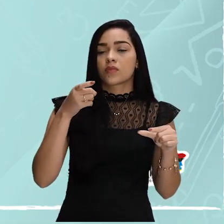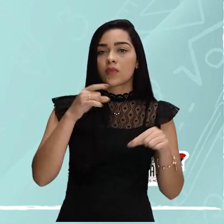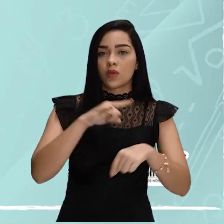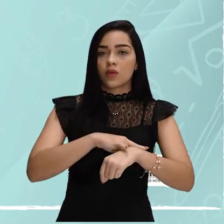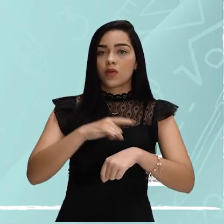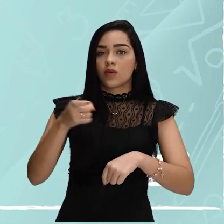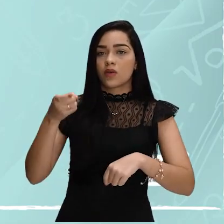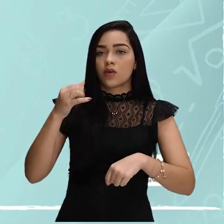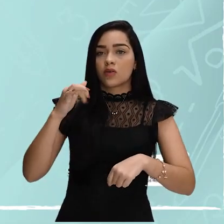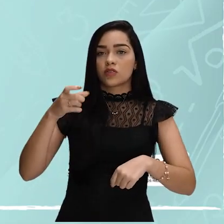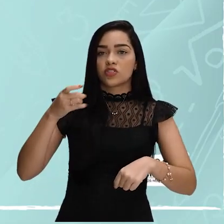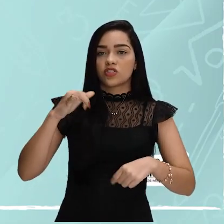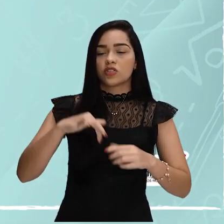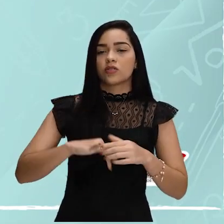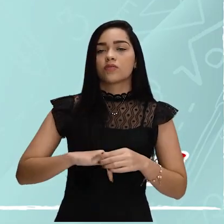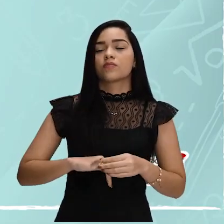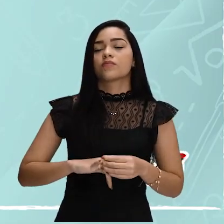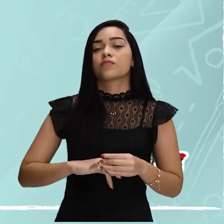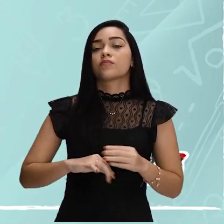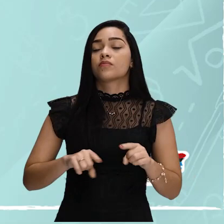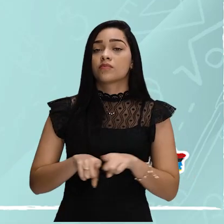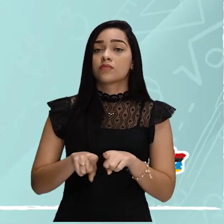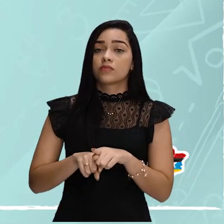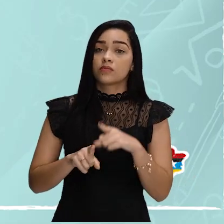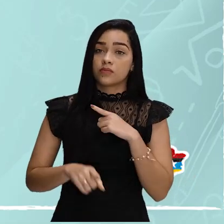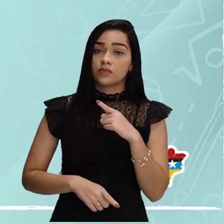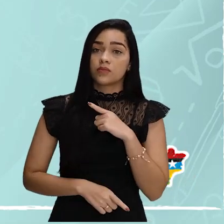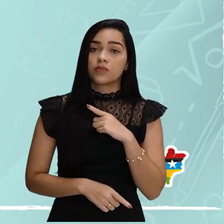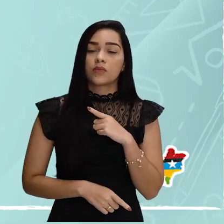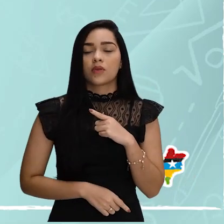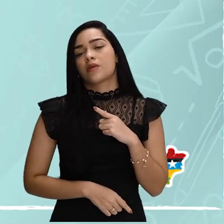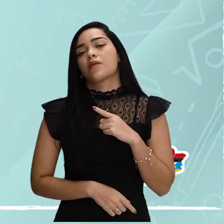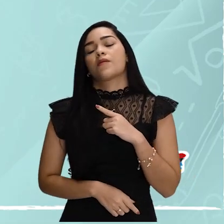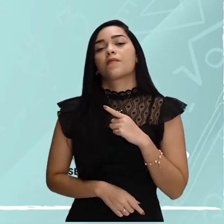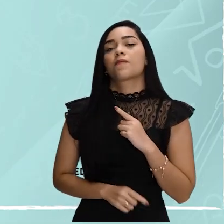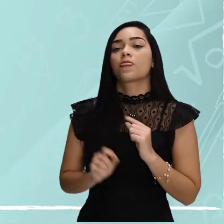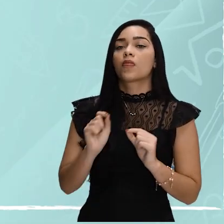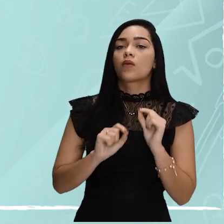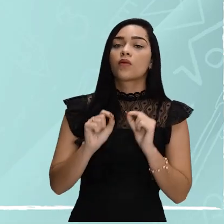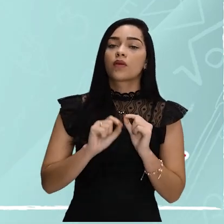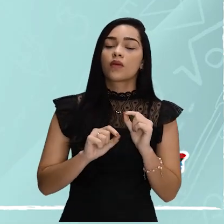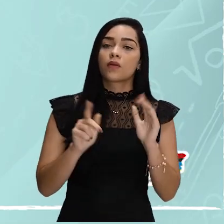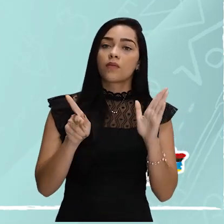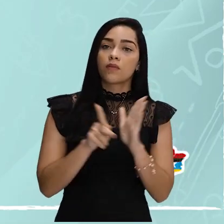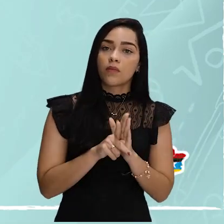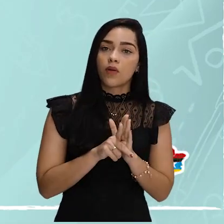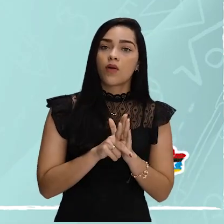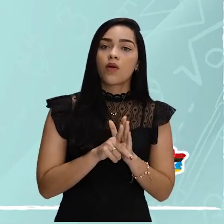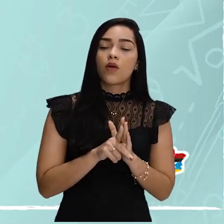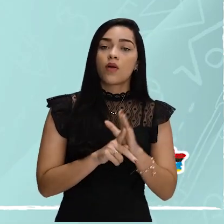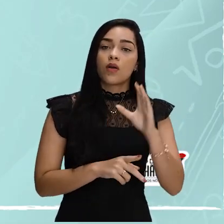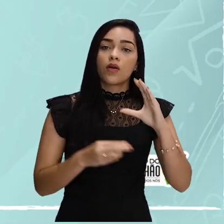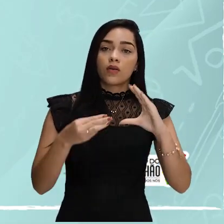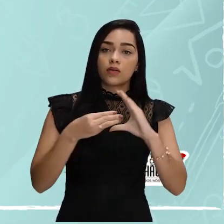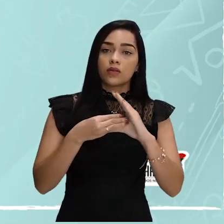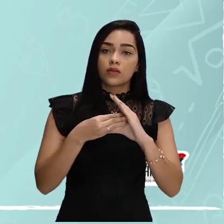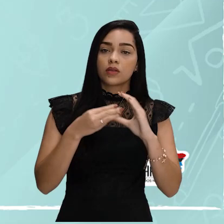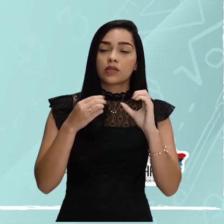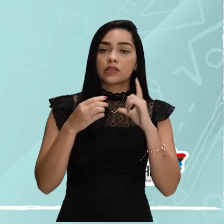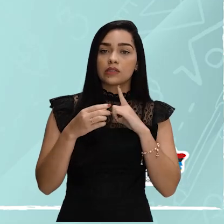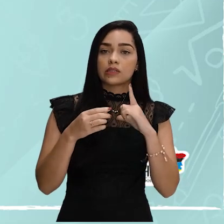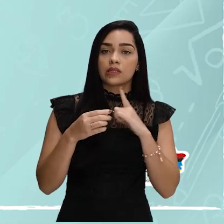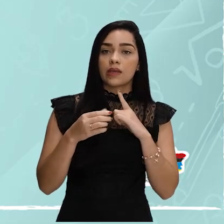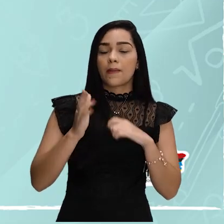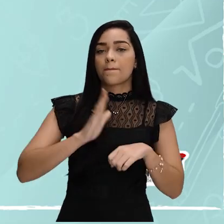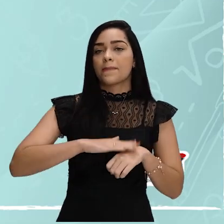pessoal? Os epitélios de revestimento, ele possui especializações nas células para que elas possam